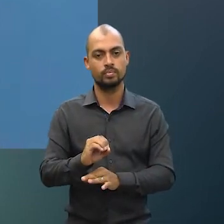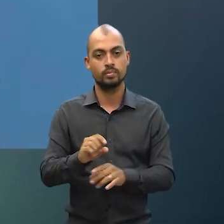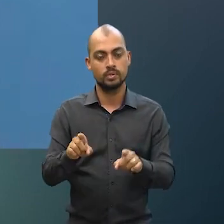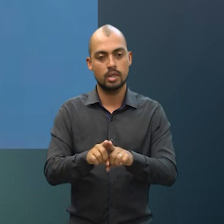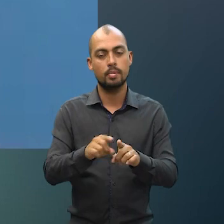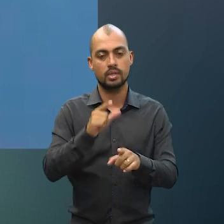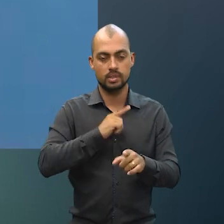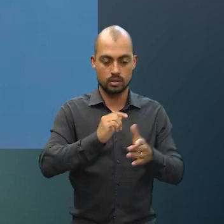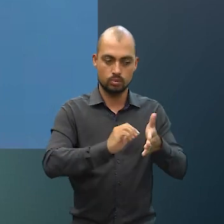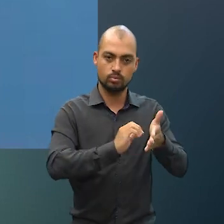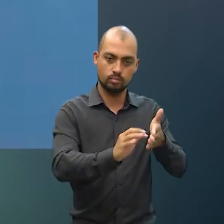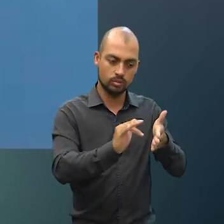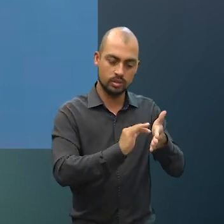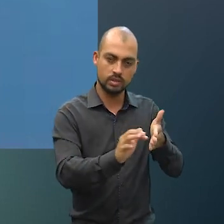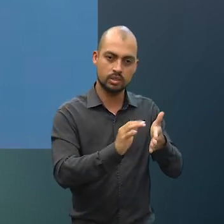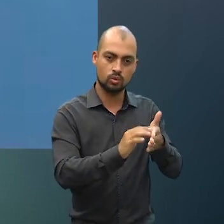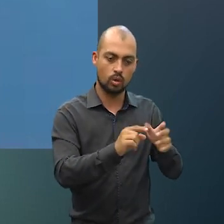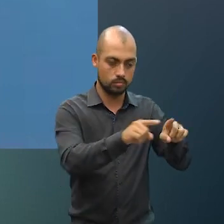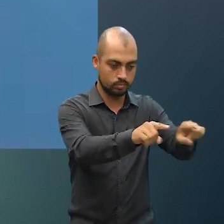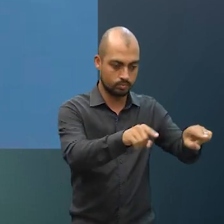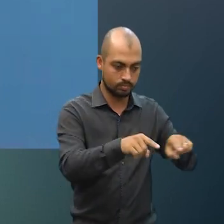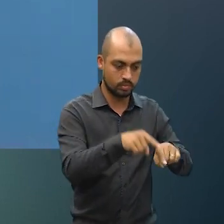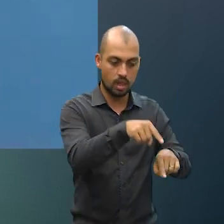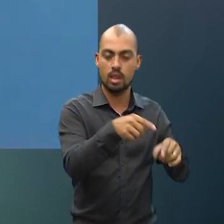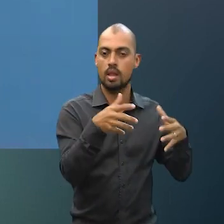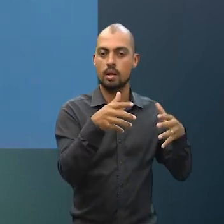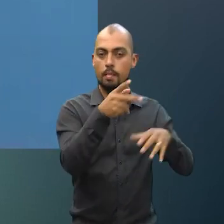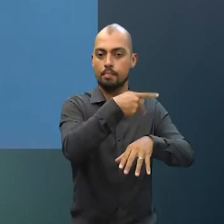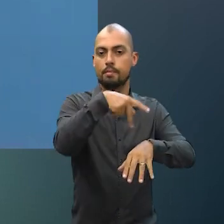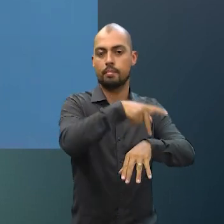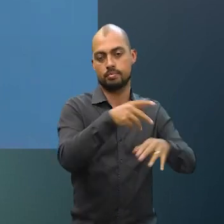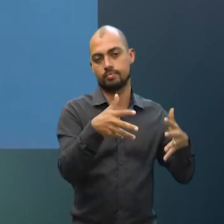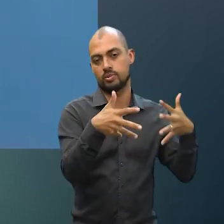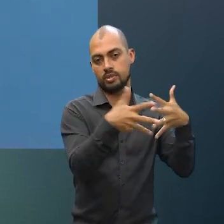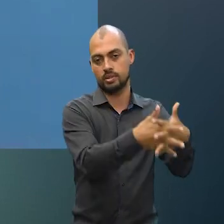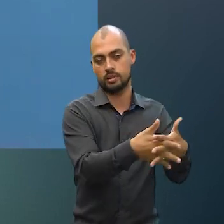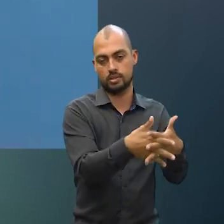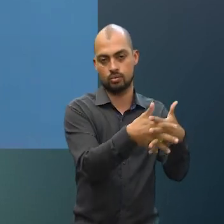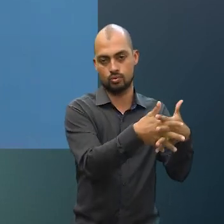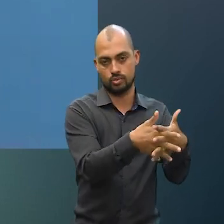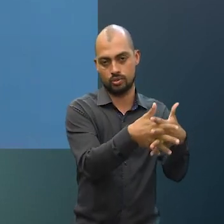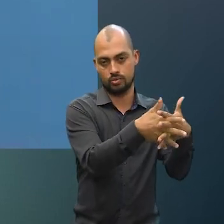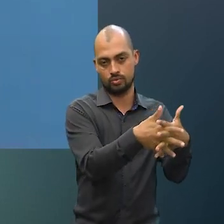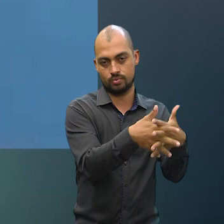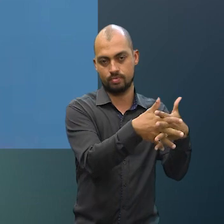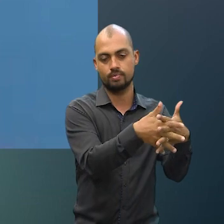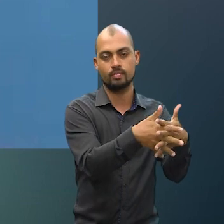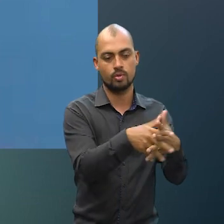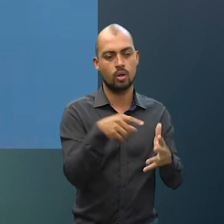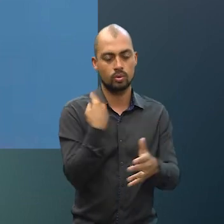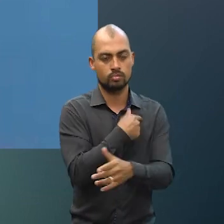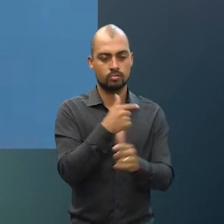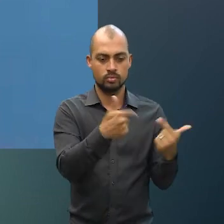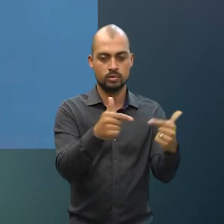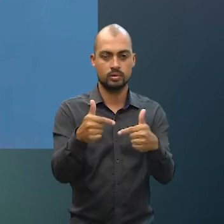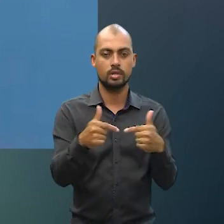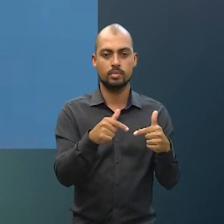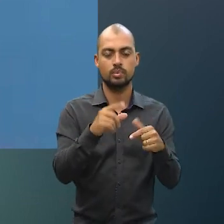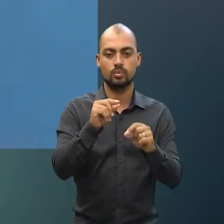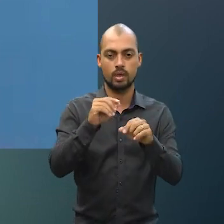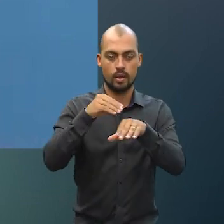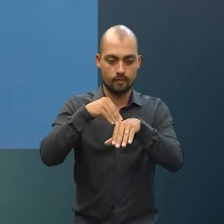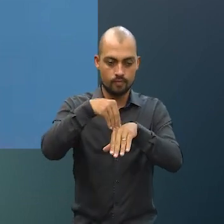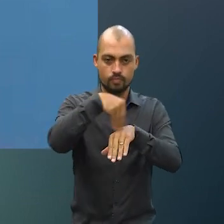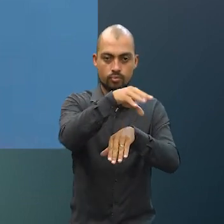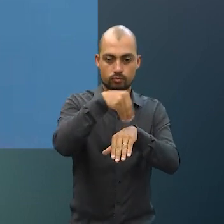com um escritório sendo aberto nos Estados Unidos, para que nós também façamos um trabalho de exportação a partir do Brasil.